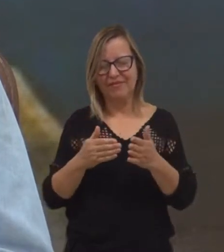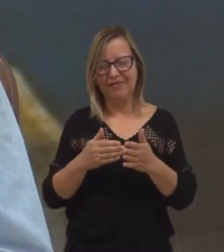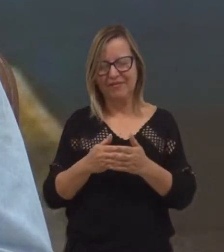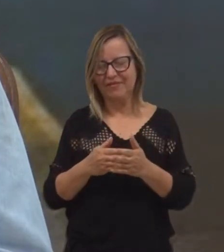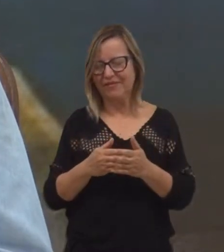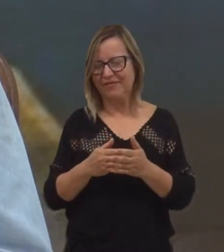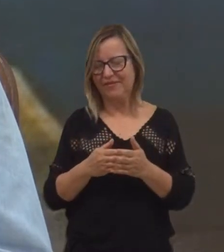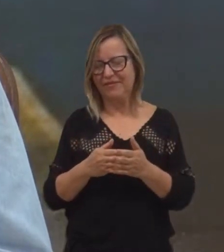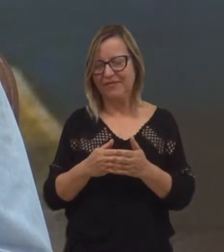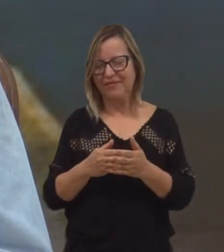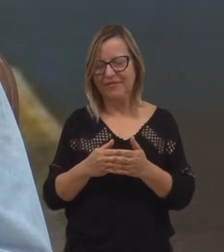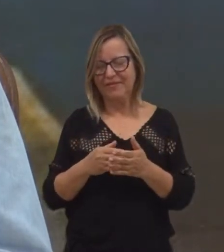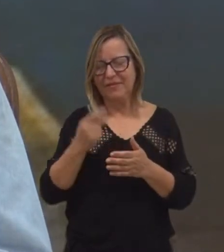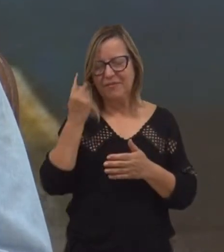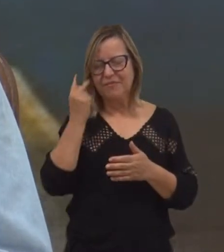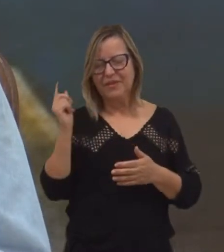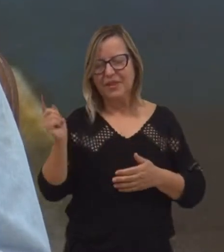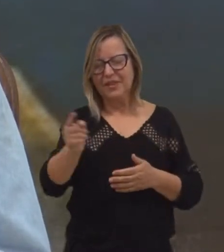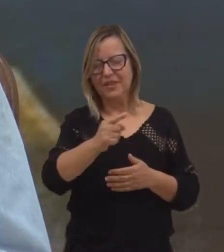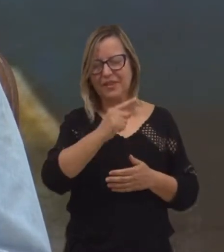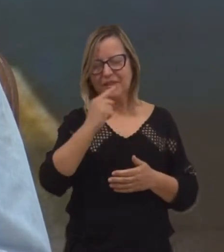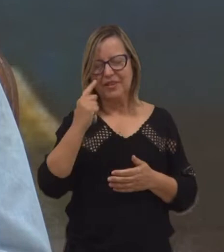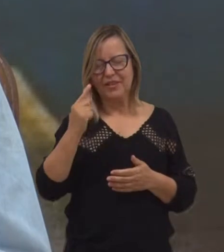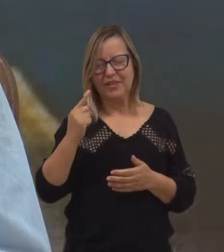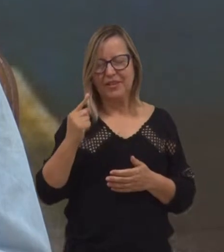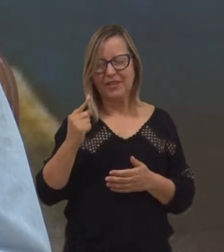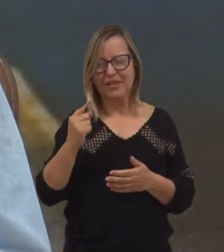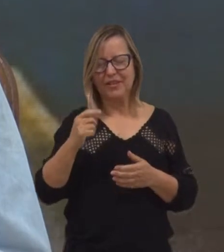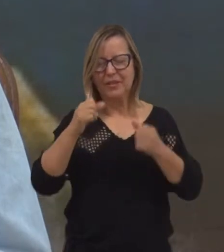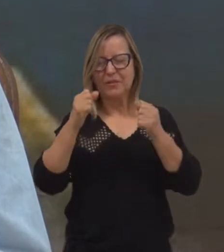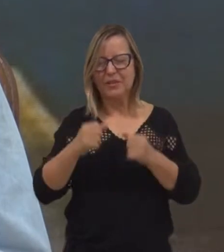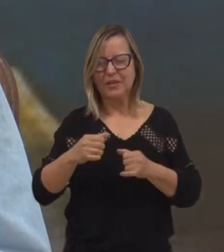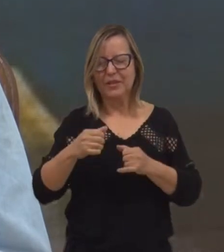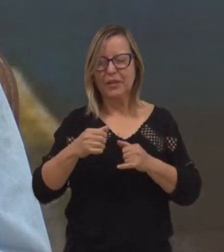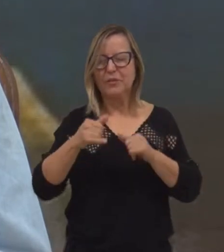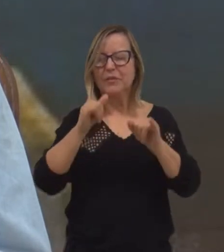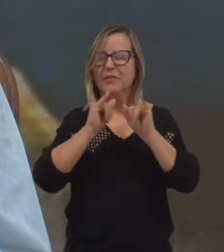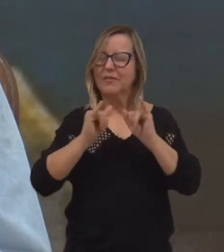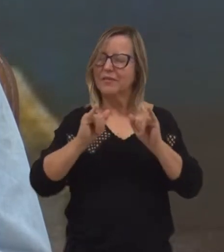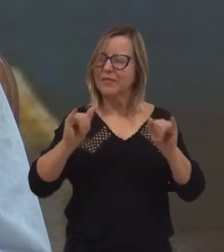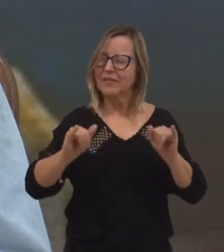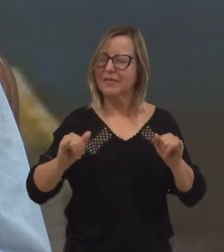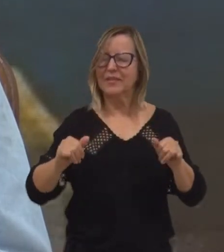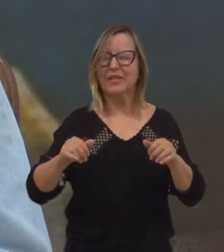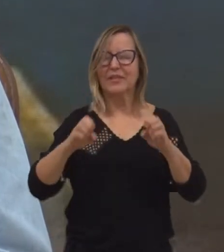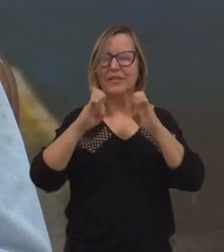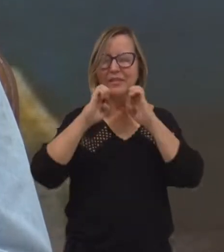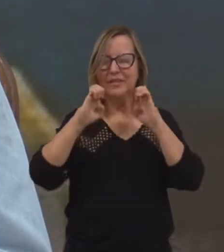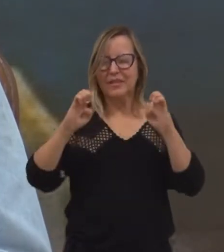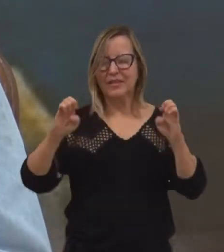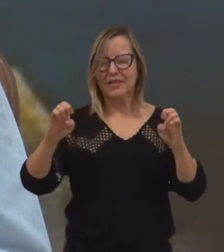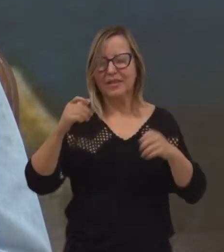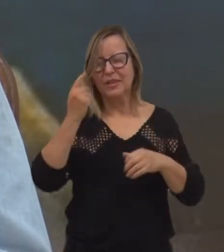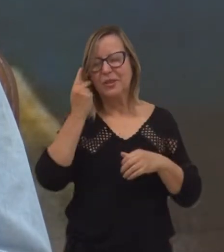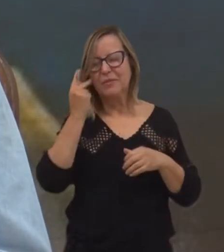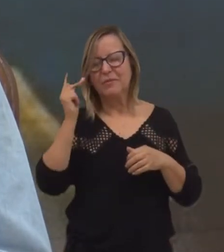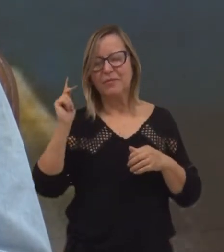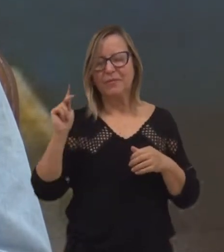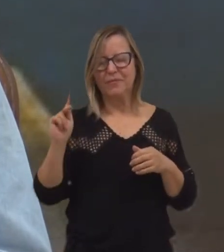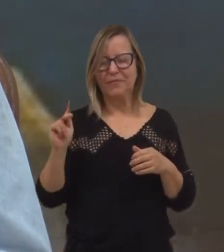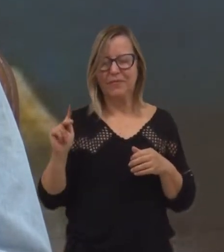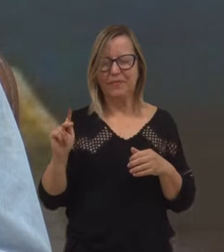tudo, Senhor, para que nós possamos transmitir esse culto, essa palavra, para